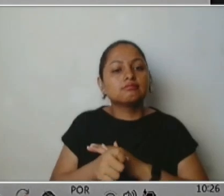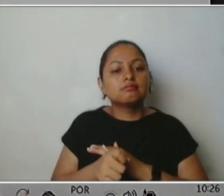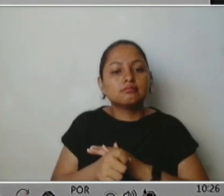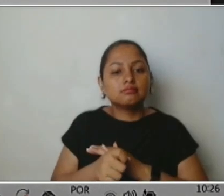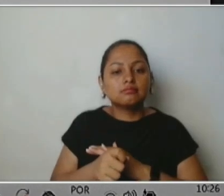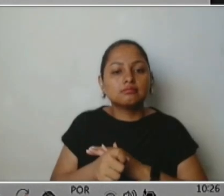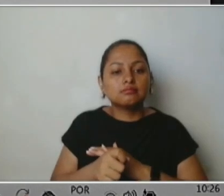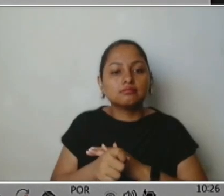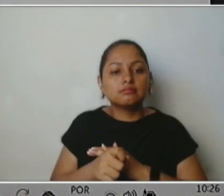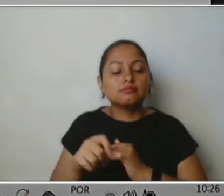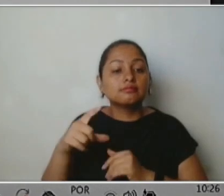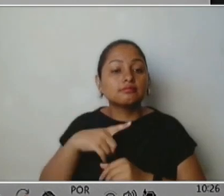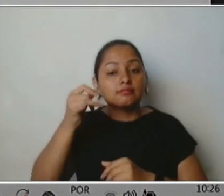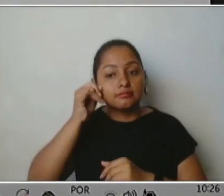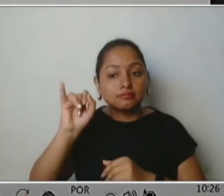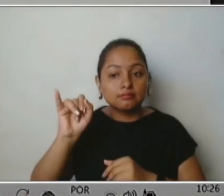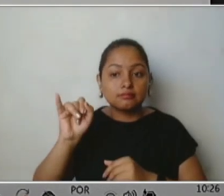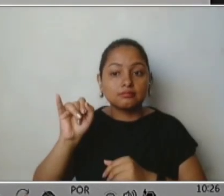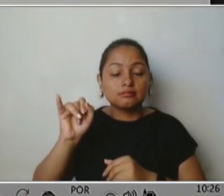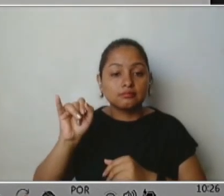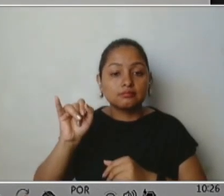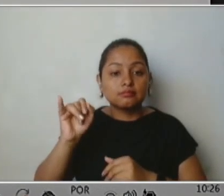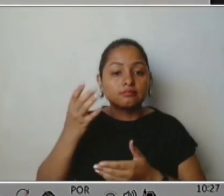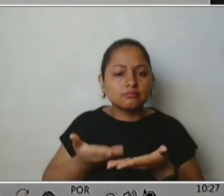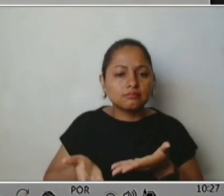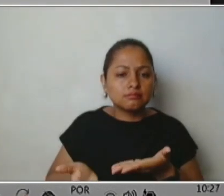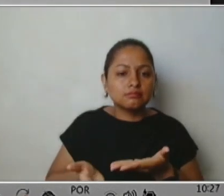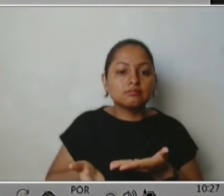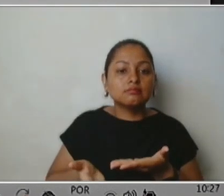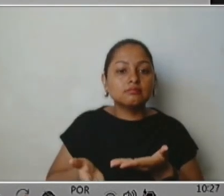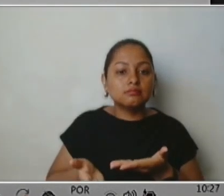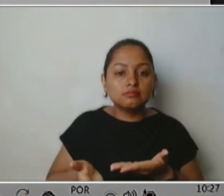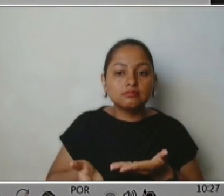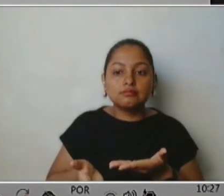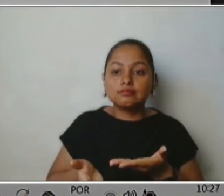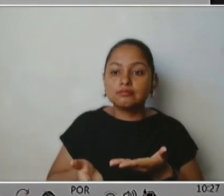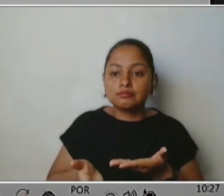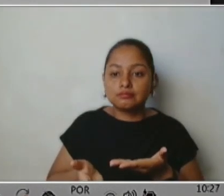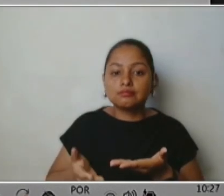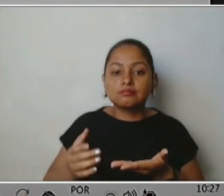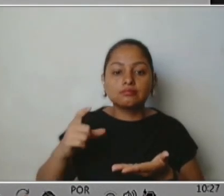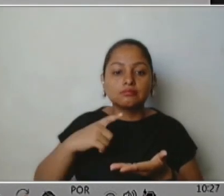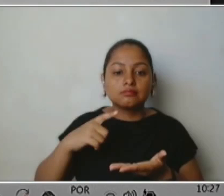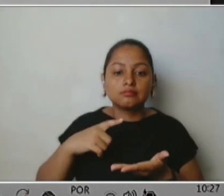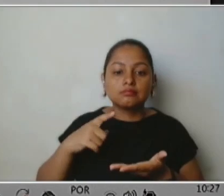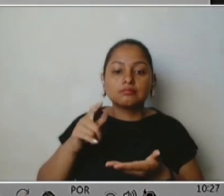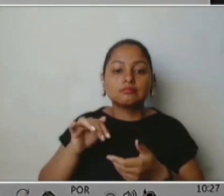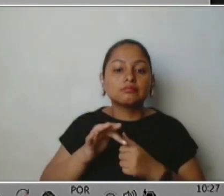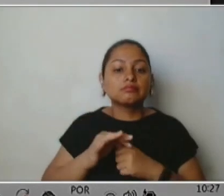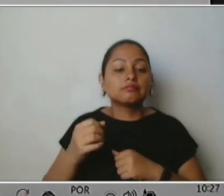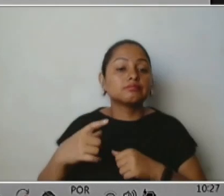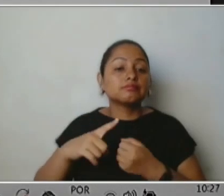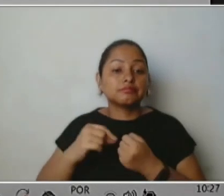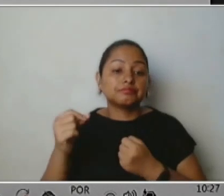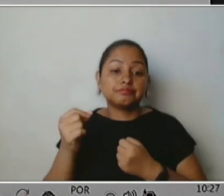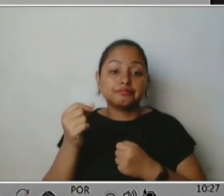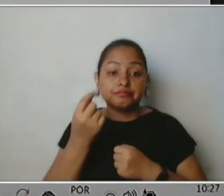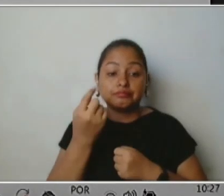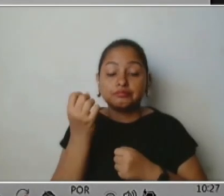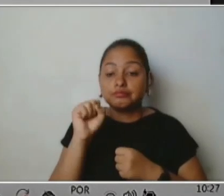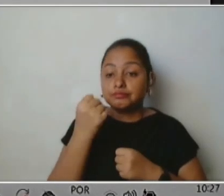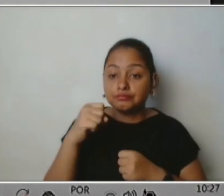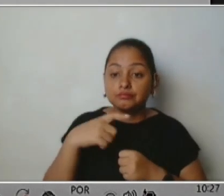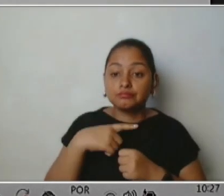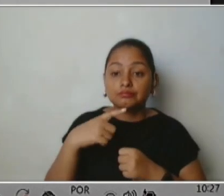evitar eventuais perdas que possam colocar em risco a saúde financeira do fundo. Capítulo 8º. Da destinação de recursos